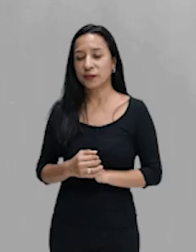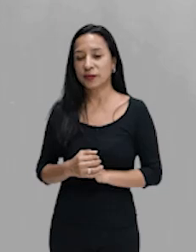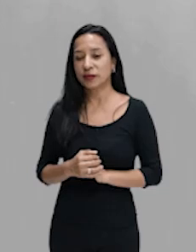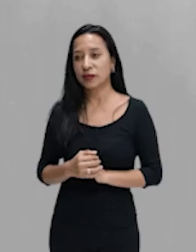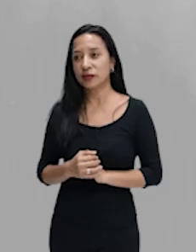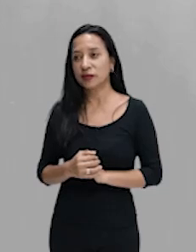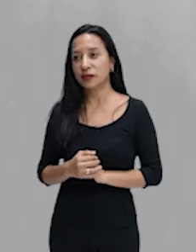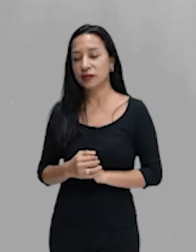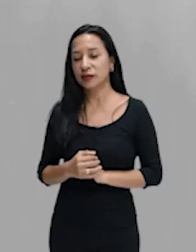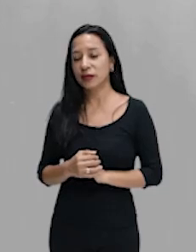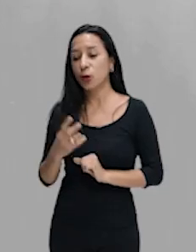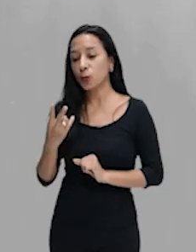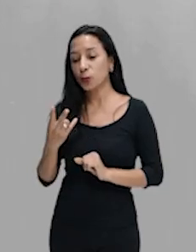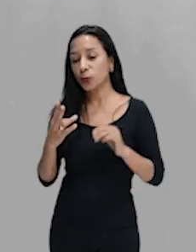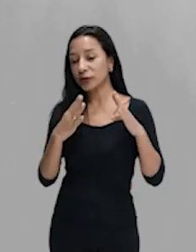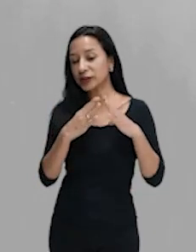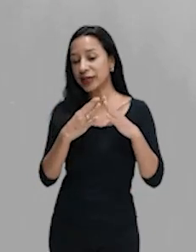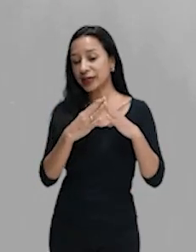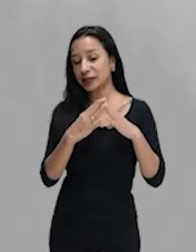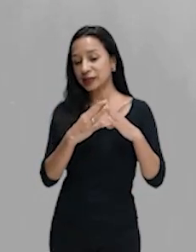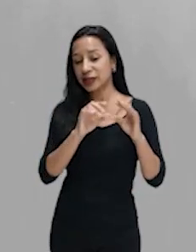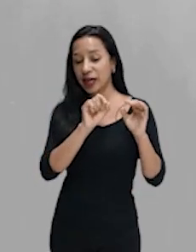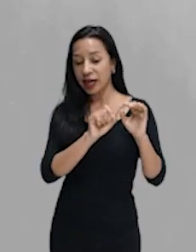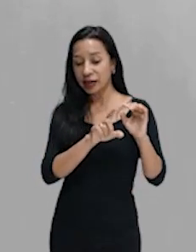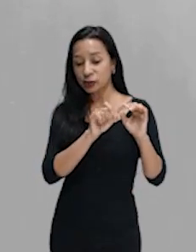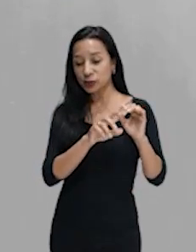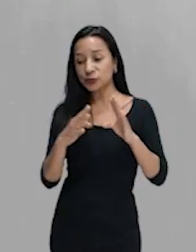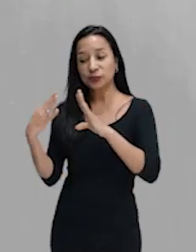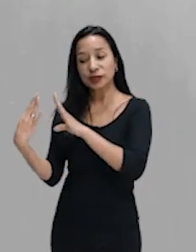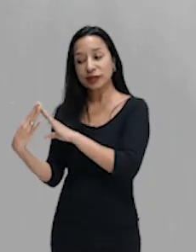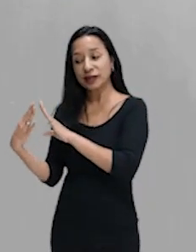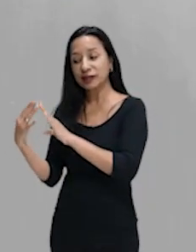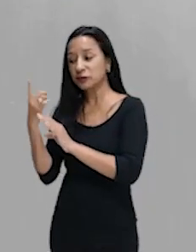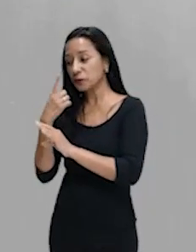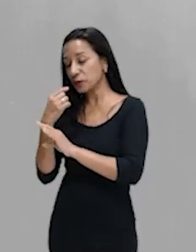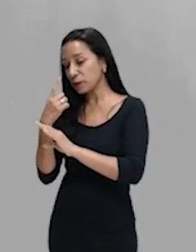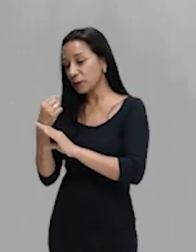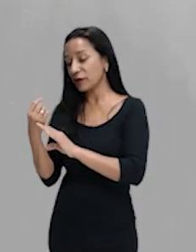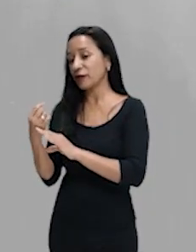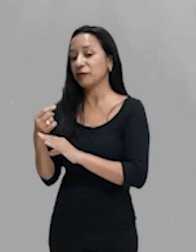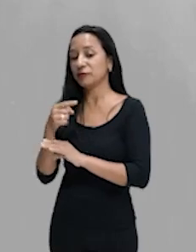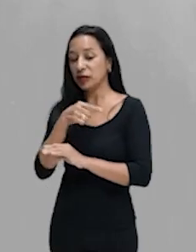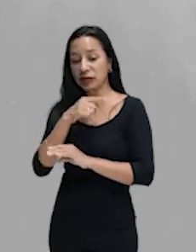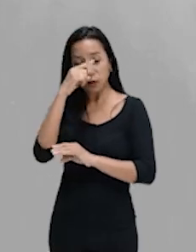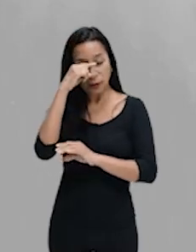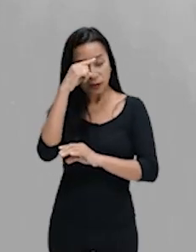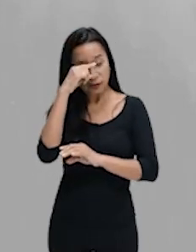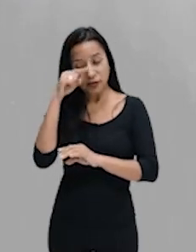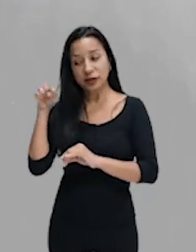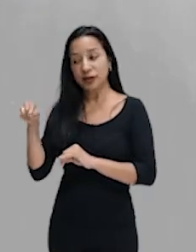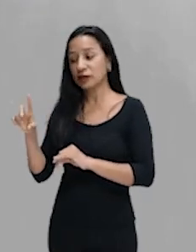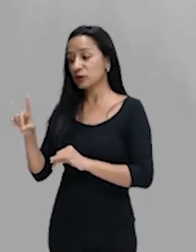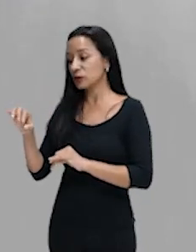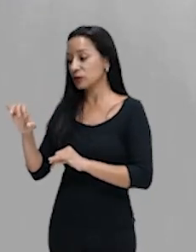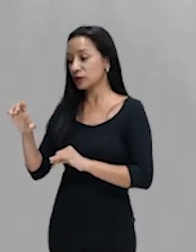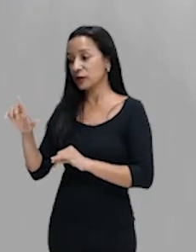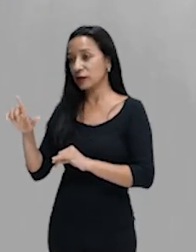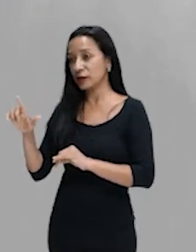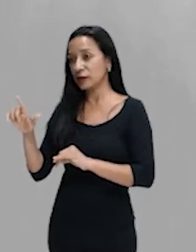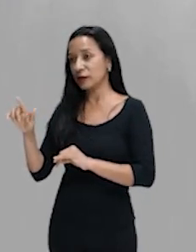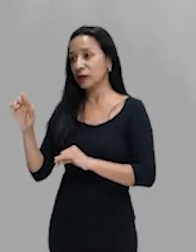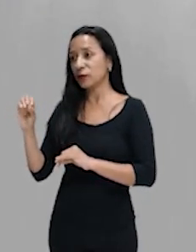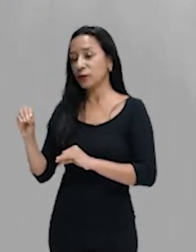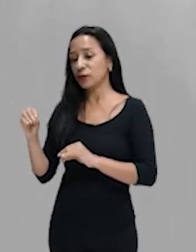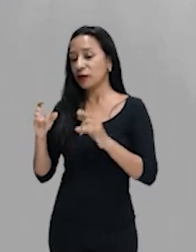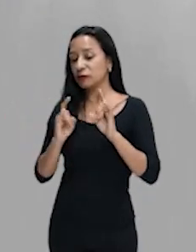duas tem uma ponte, que se vocês observarem aqui em cima tem uma ponte de uma casa para outra, né? Então, eles moravam em casas separadas, mas eram